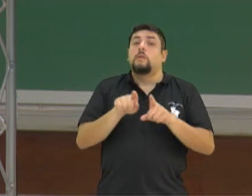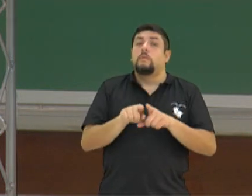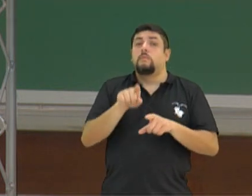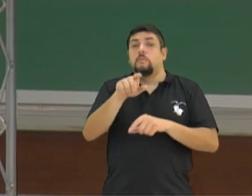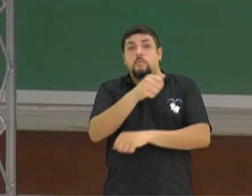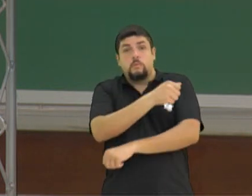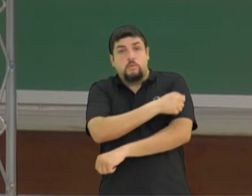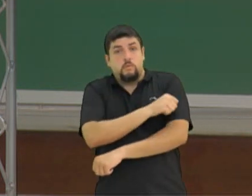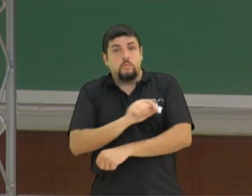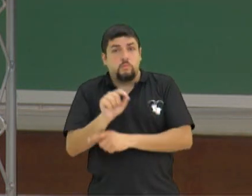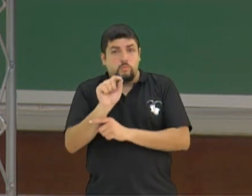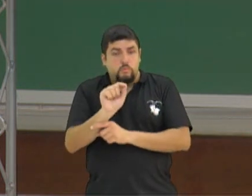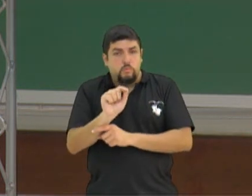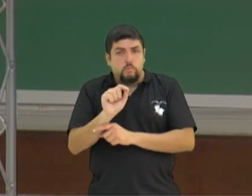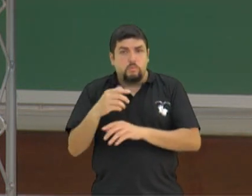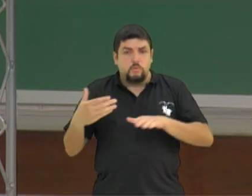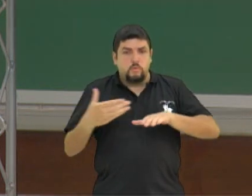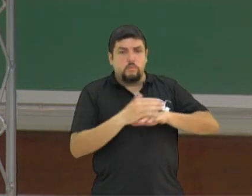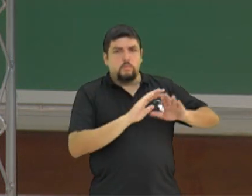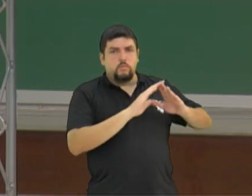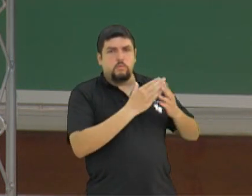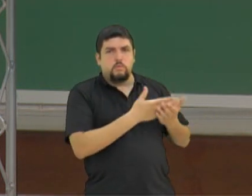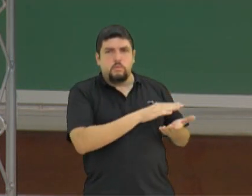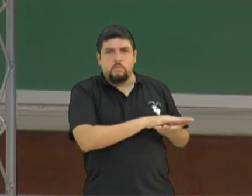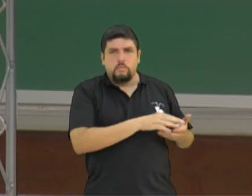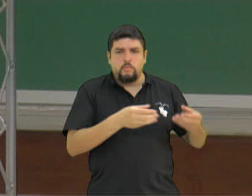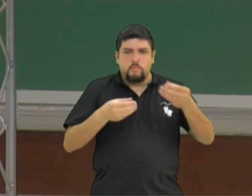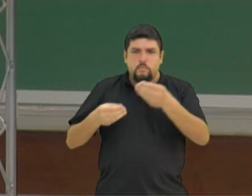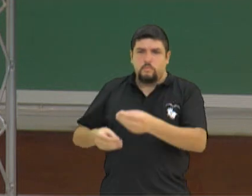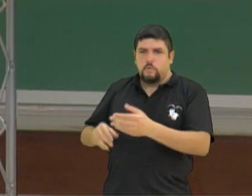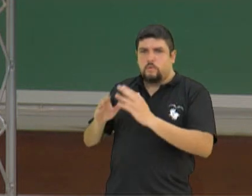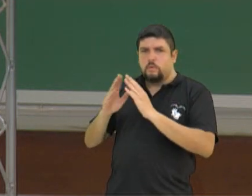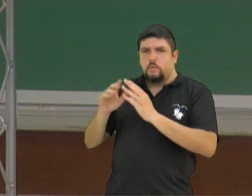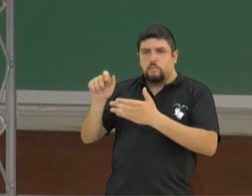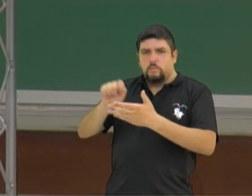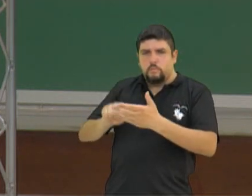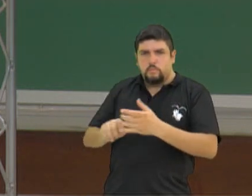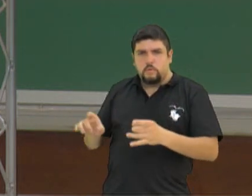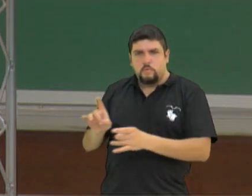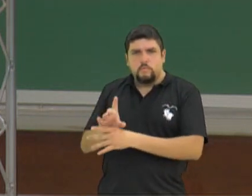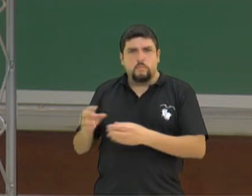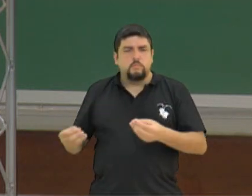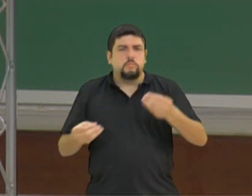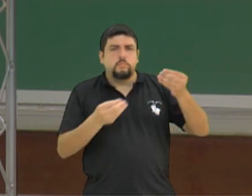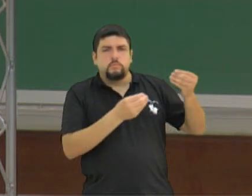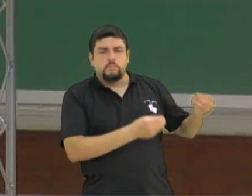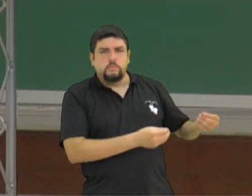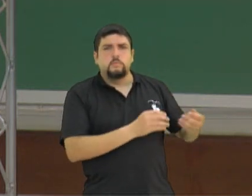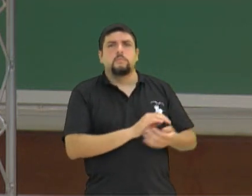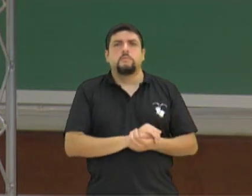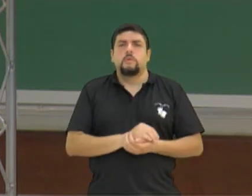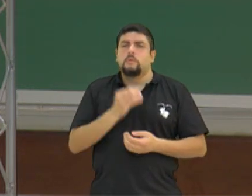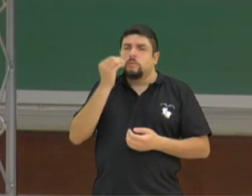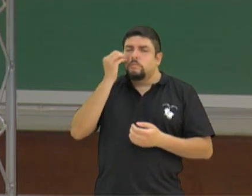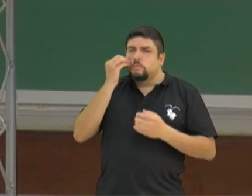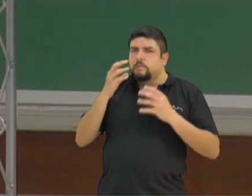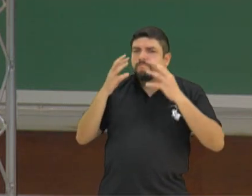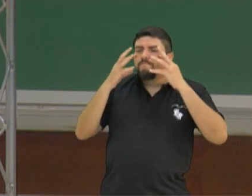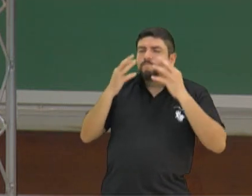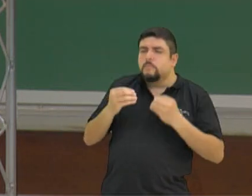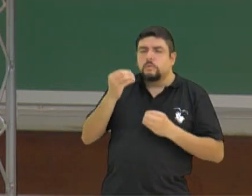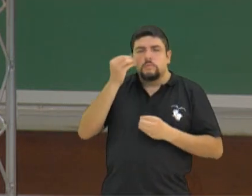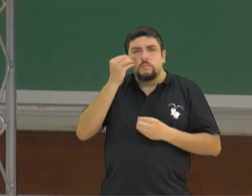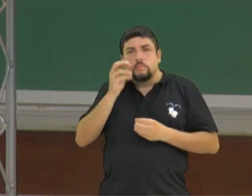escola e retirando, procurem fazer isso, né? Levar as questões respondidas, prestar bastante atenção, né? Tentar acertar as